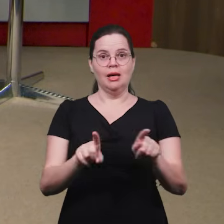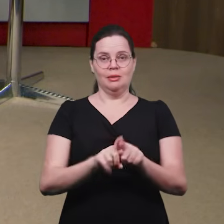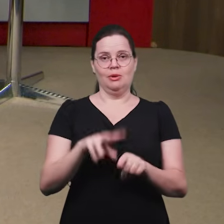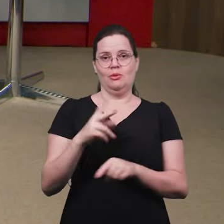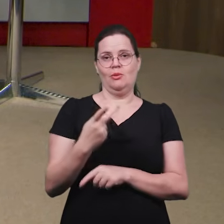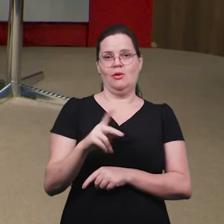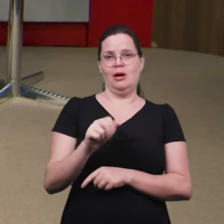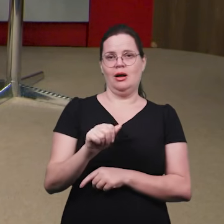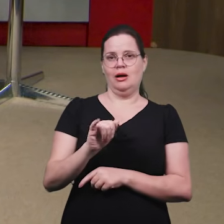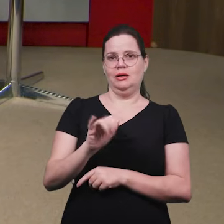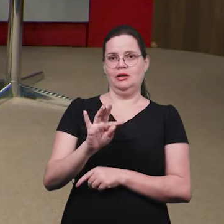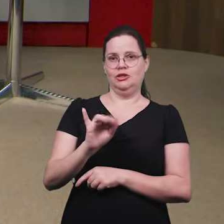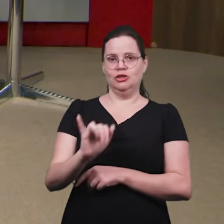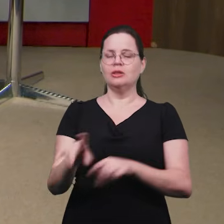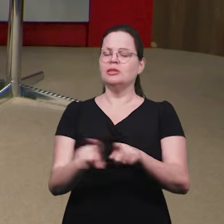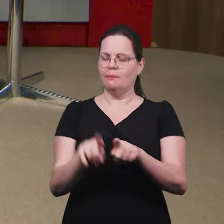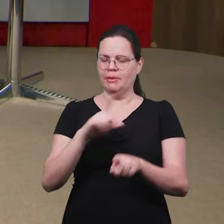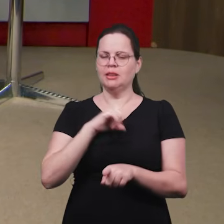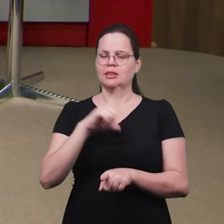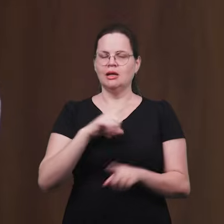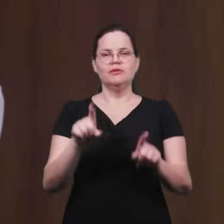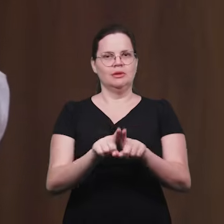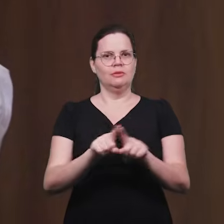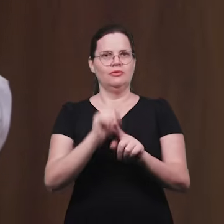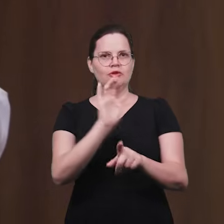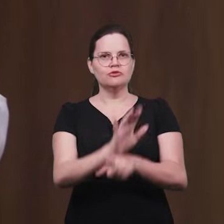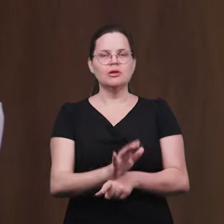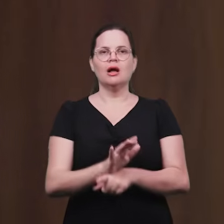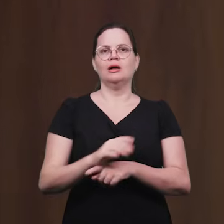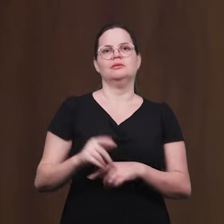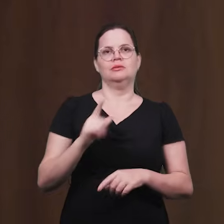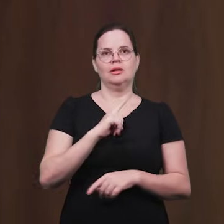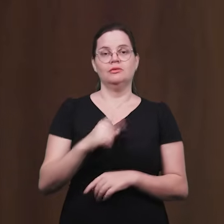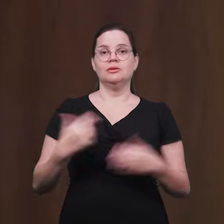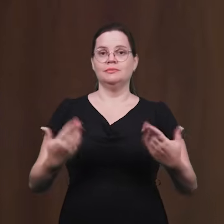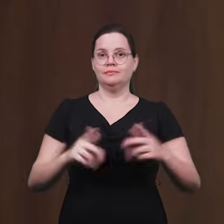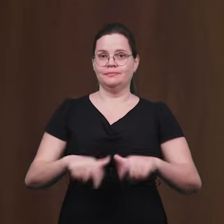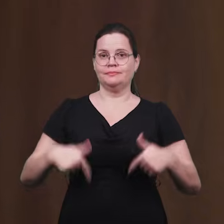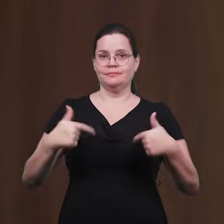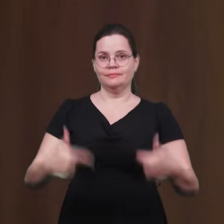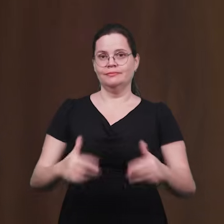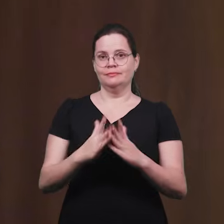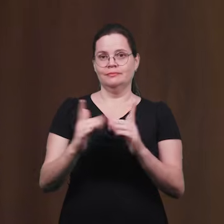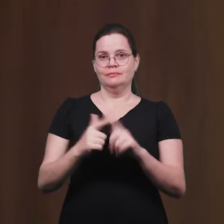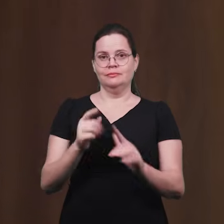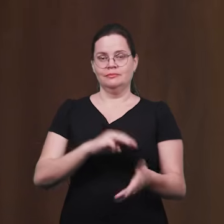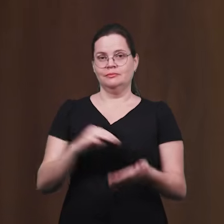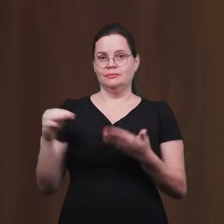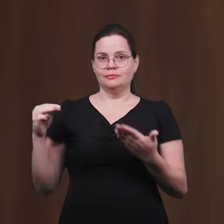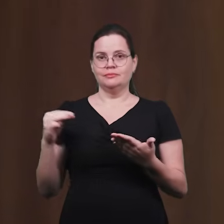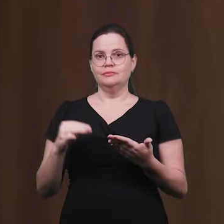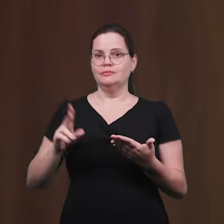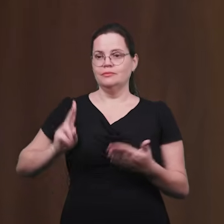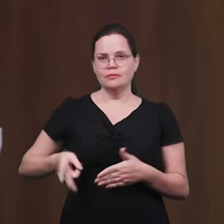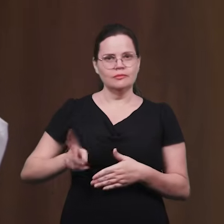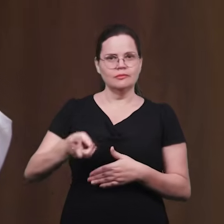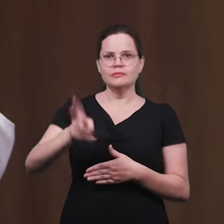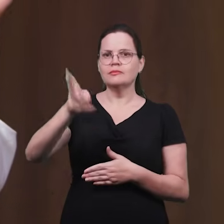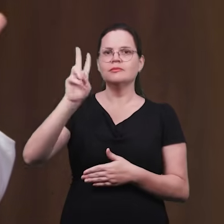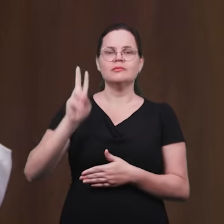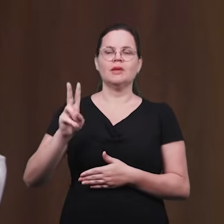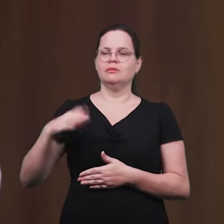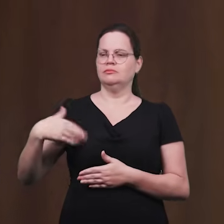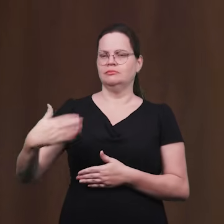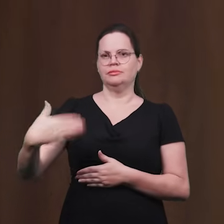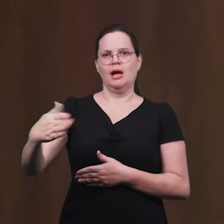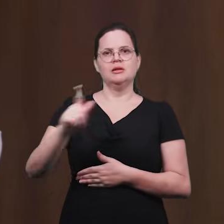Haiti. Então, o Haiti também foi beneficiado, foi ajudado. Então, essa ação da Igreja Cristã Maranata é uma ação contínua,